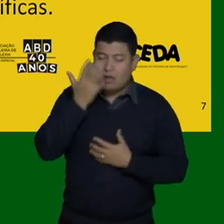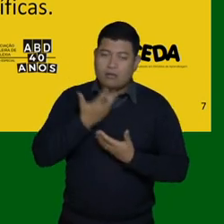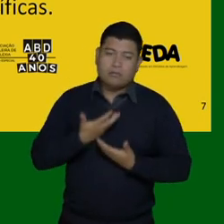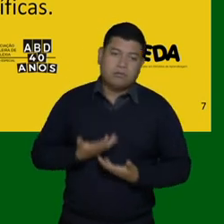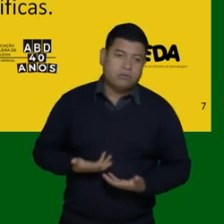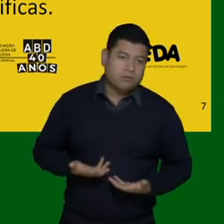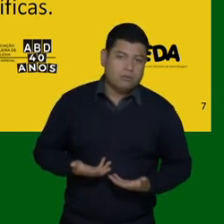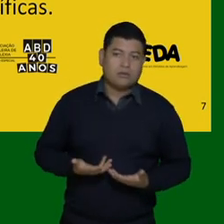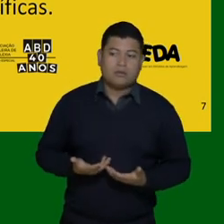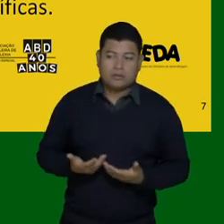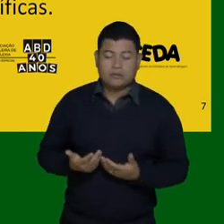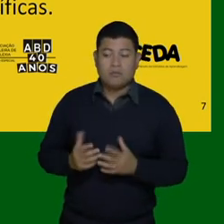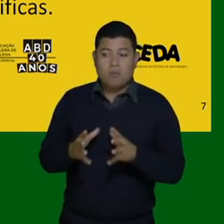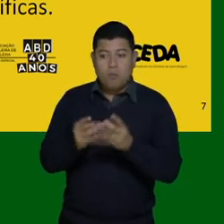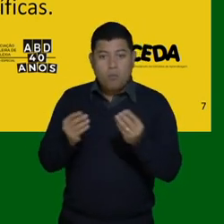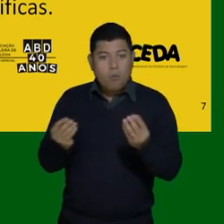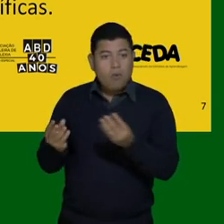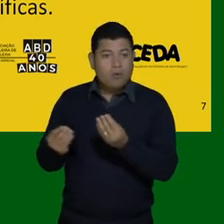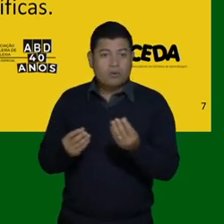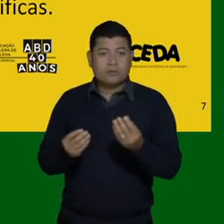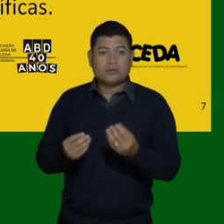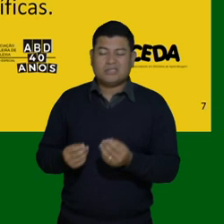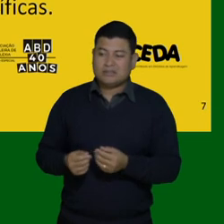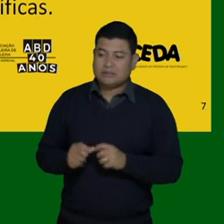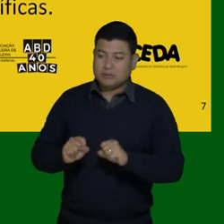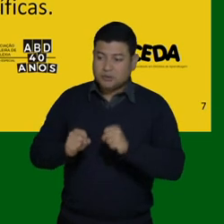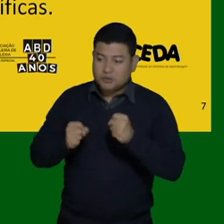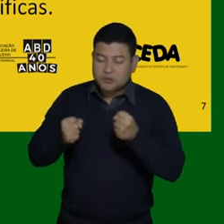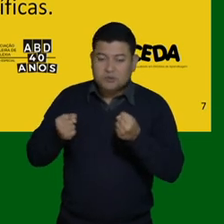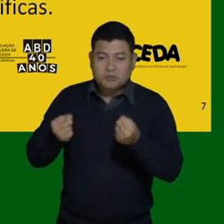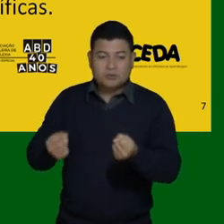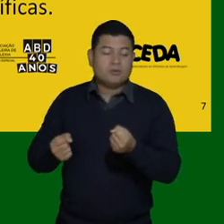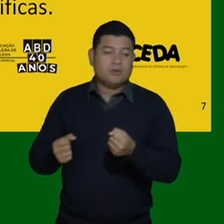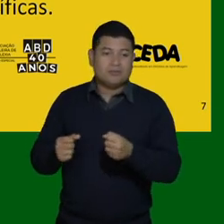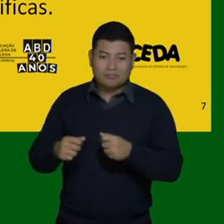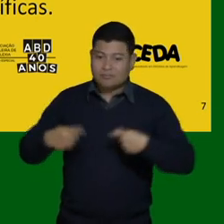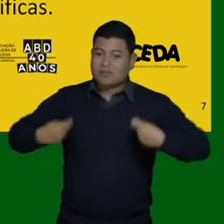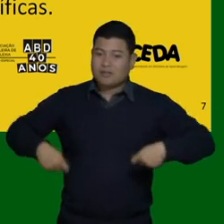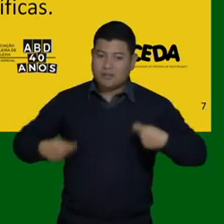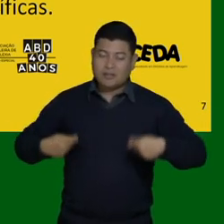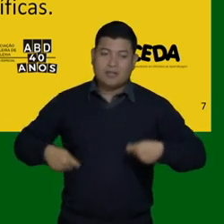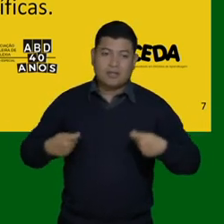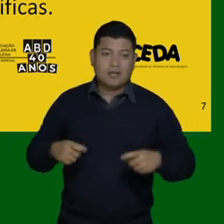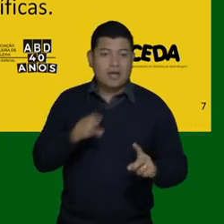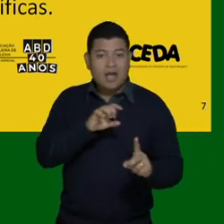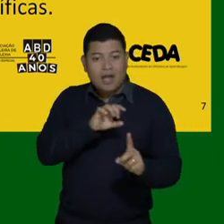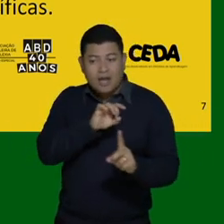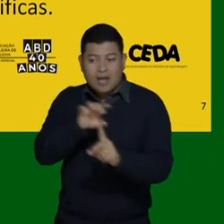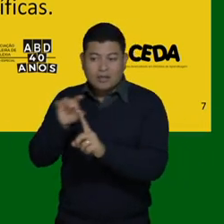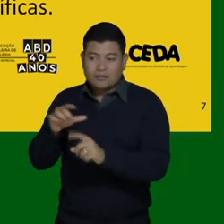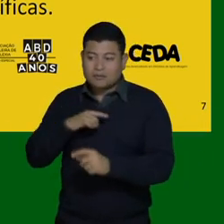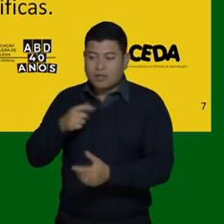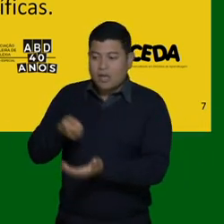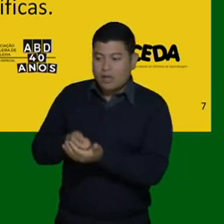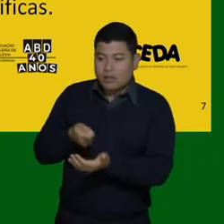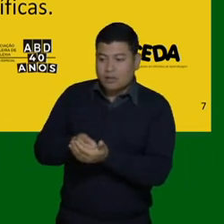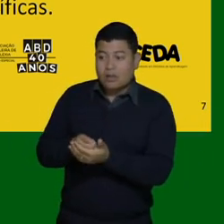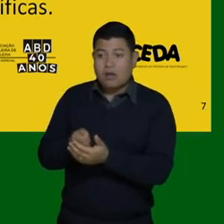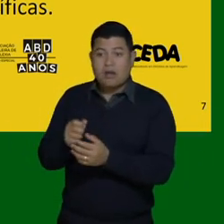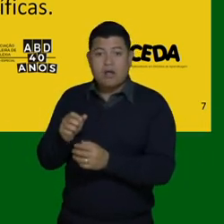ser eh galgada a ser escalada porque cada aluno tem uma exigência tem uma